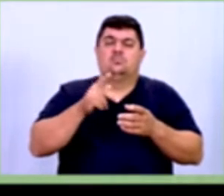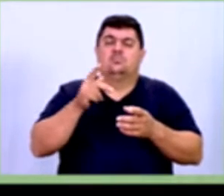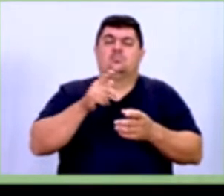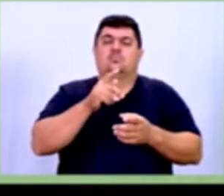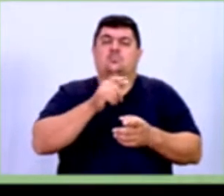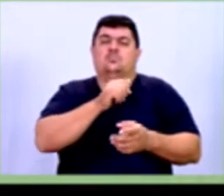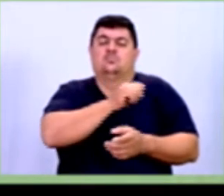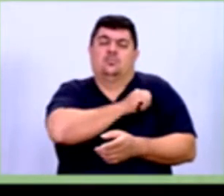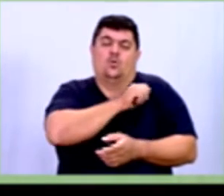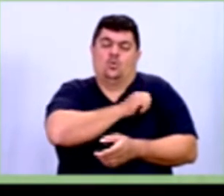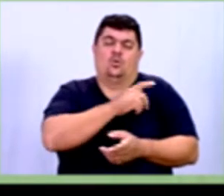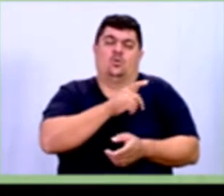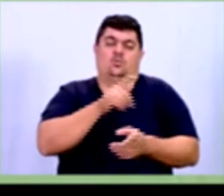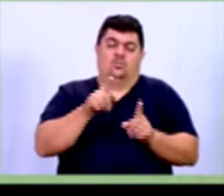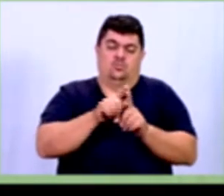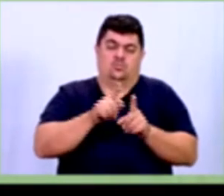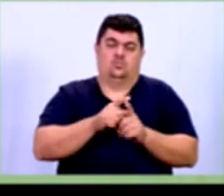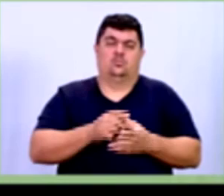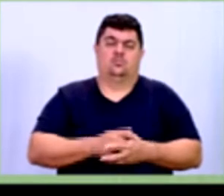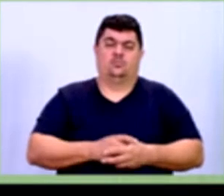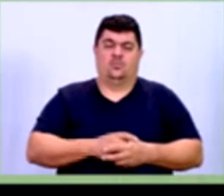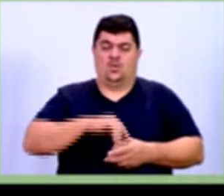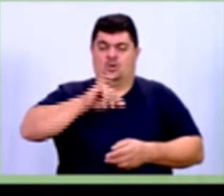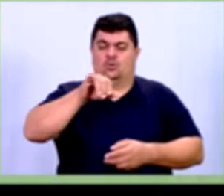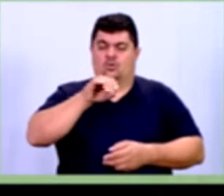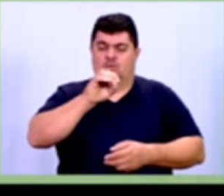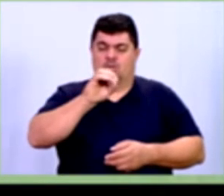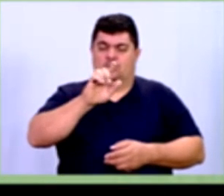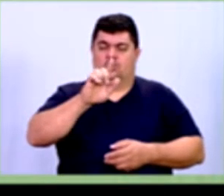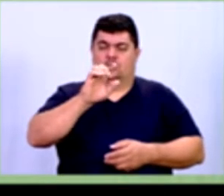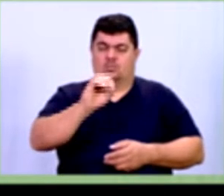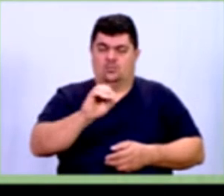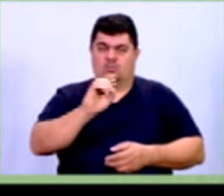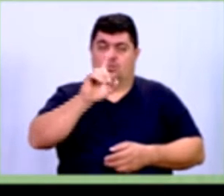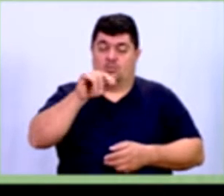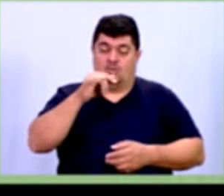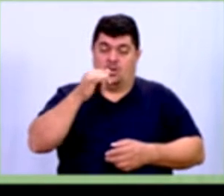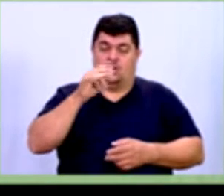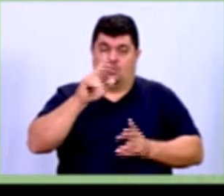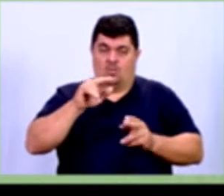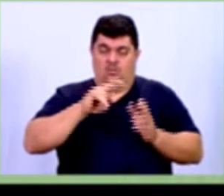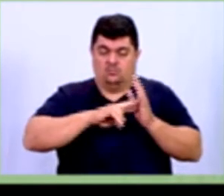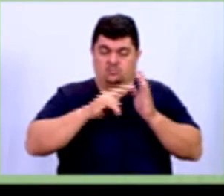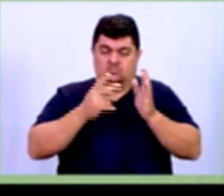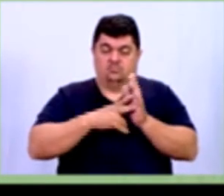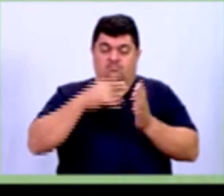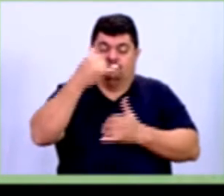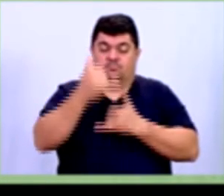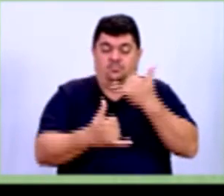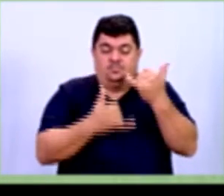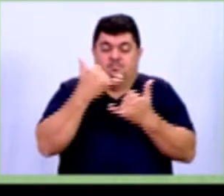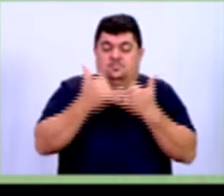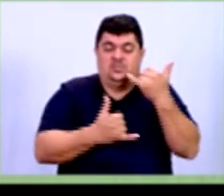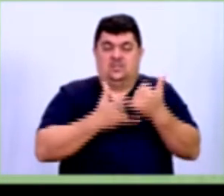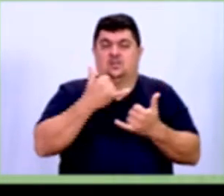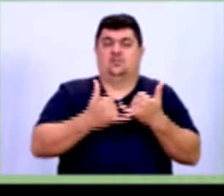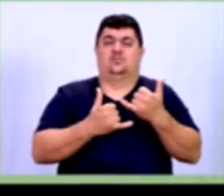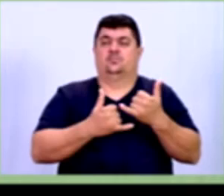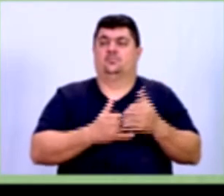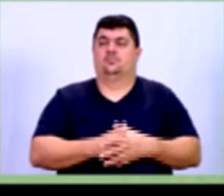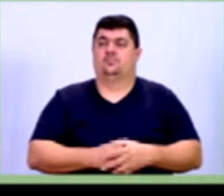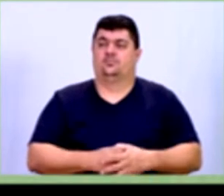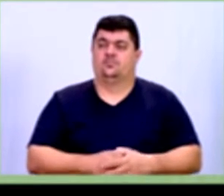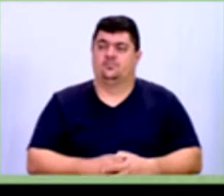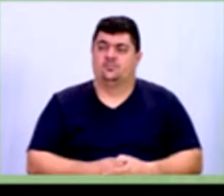jogo vem do latim, que significa brinquedo, divertimento, passatempo, sujeito a regras,